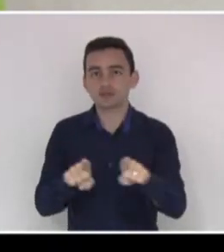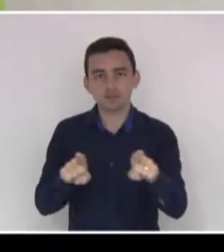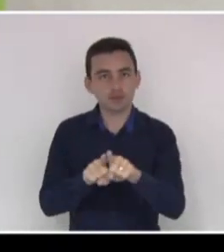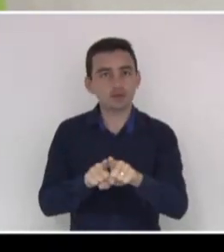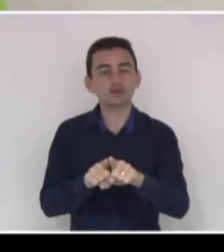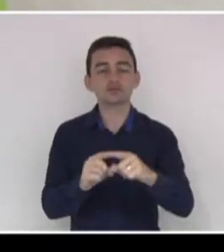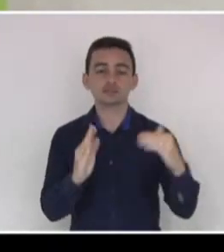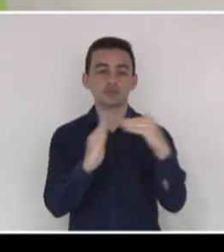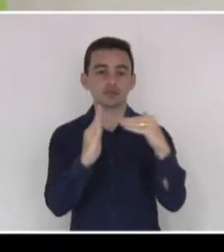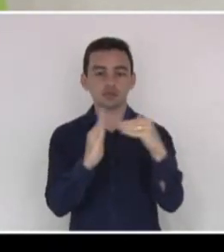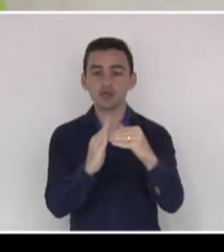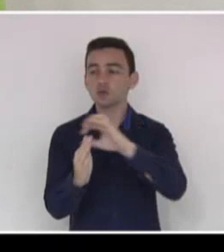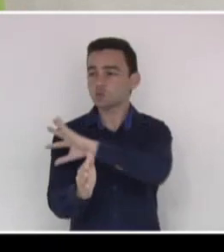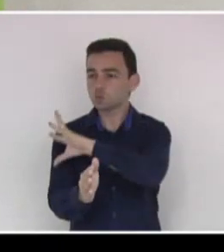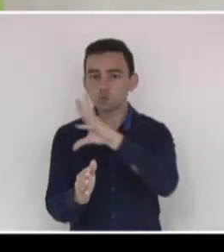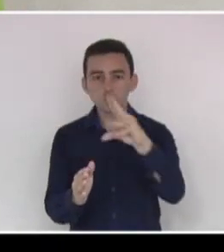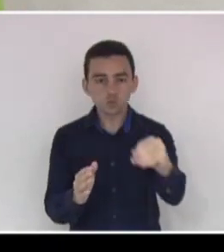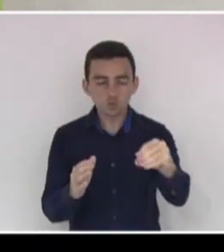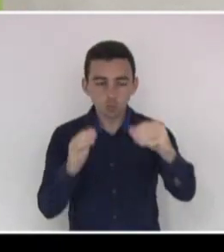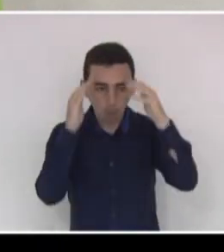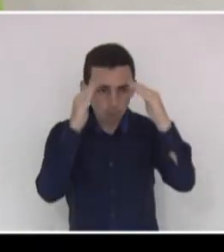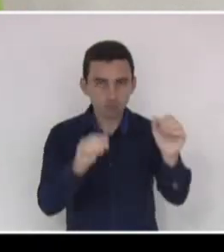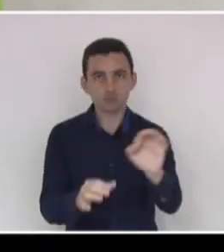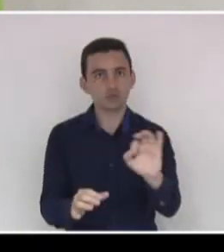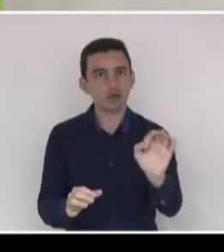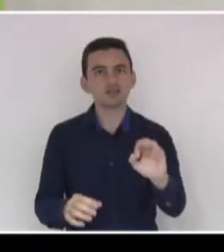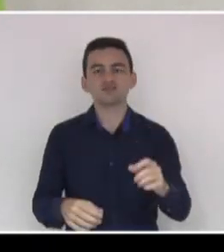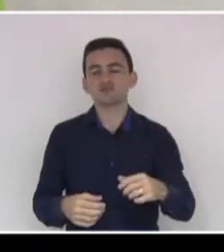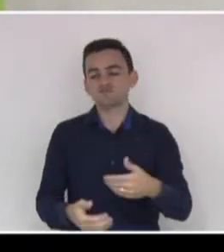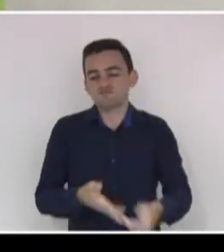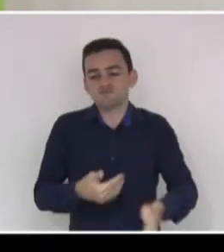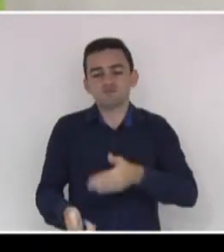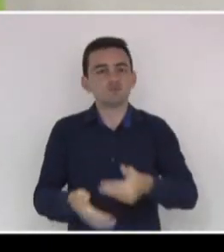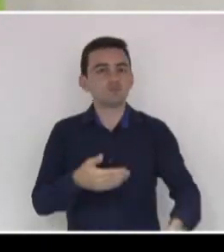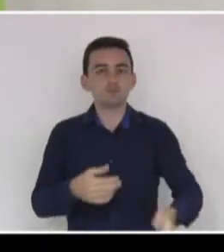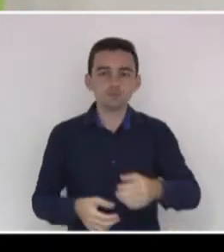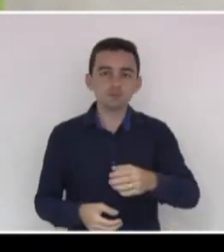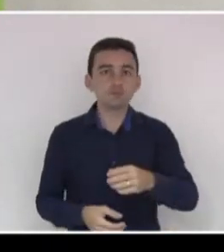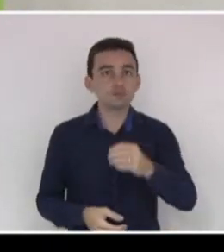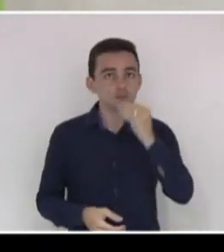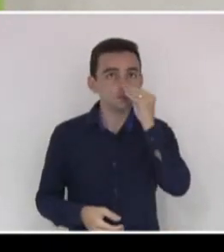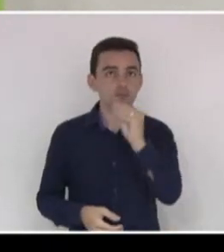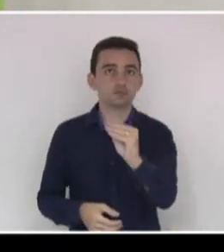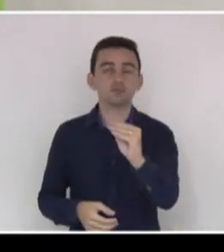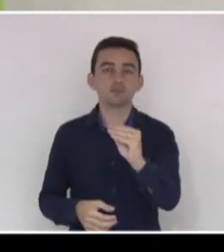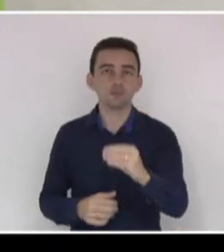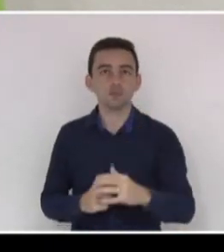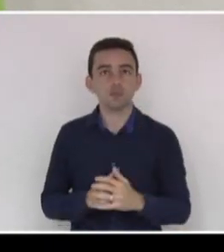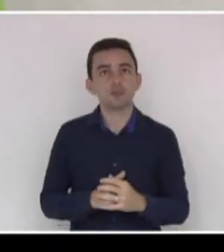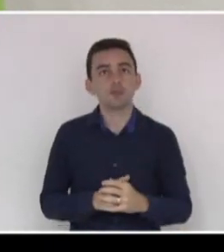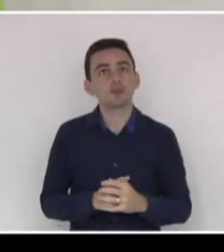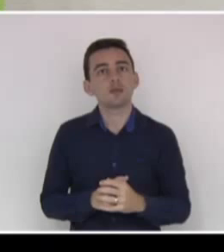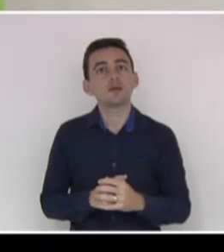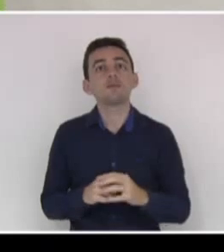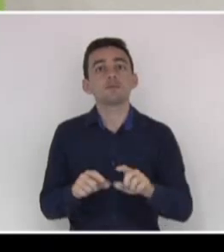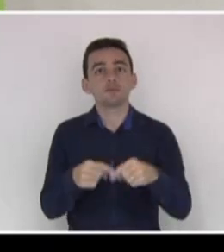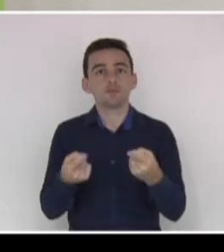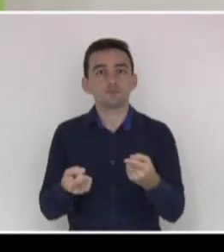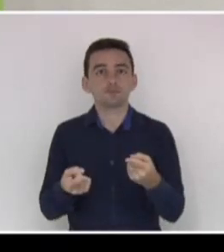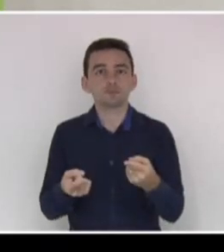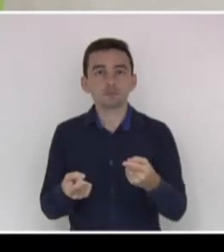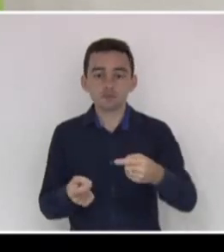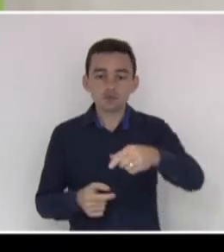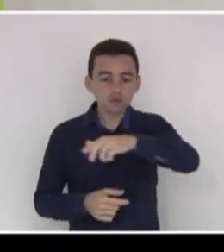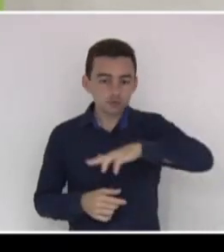Federal, prejudicando a grande maioria dos municípios brasileiros. A Federação Catarinense